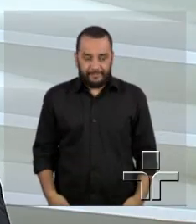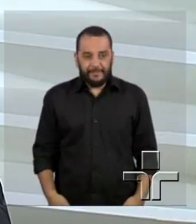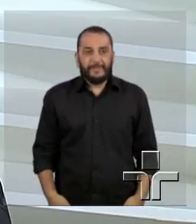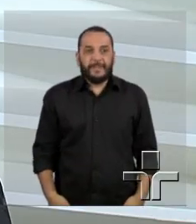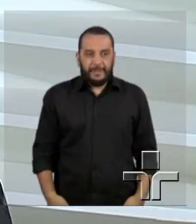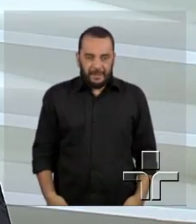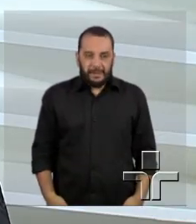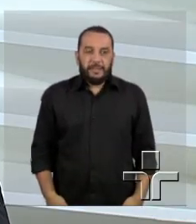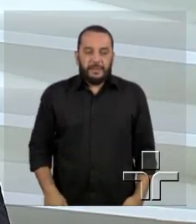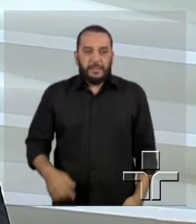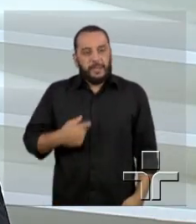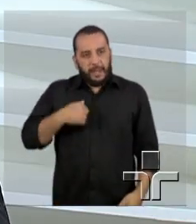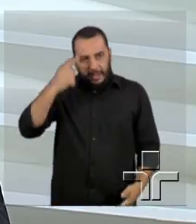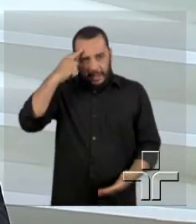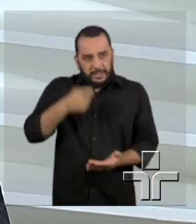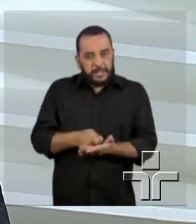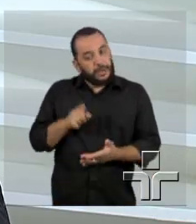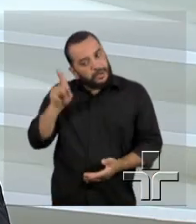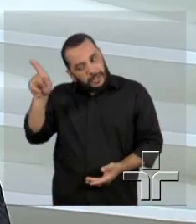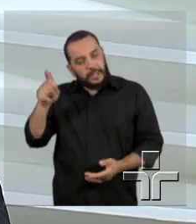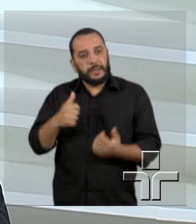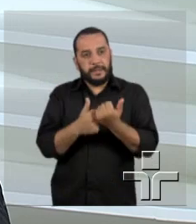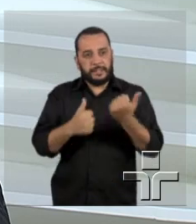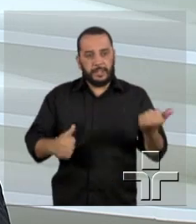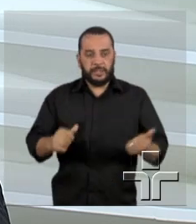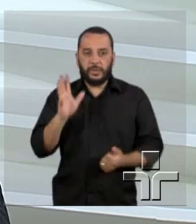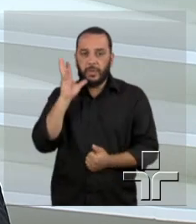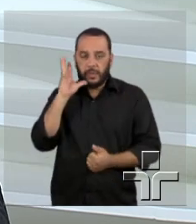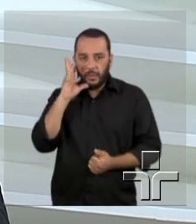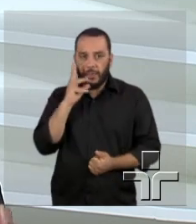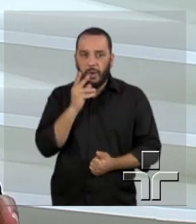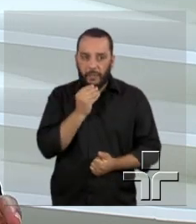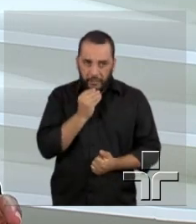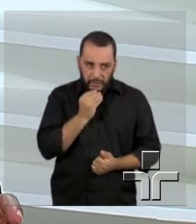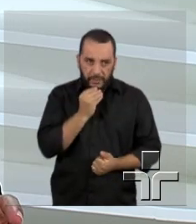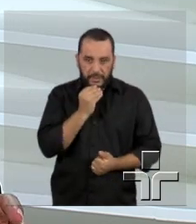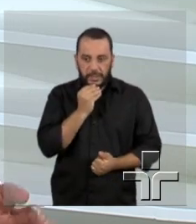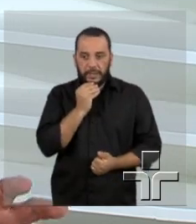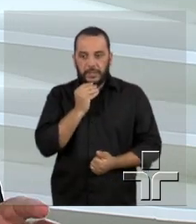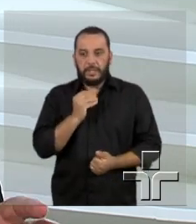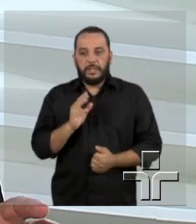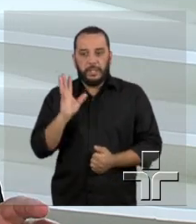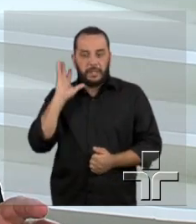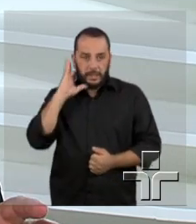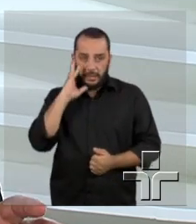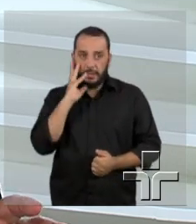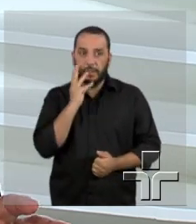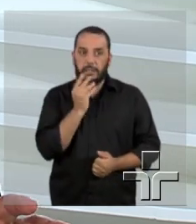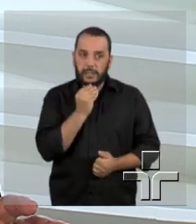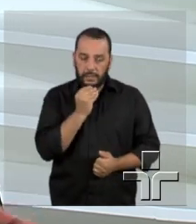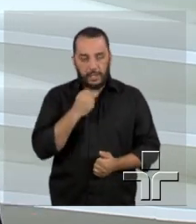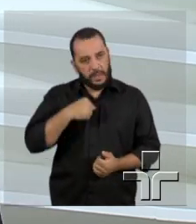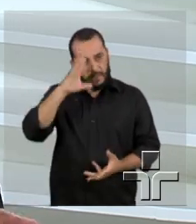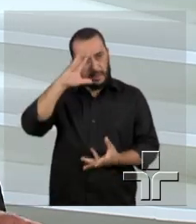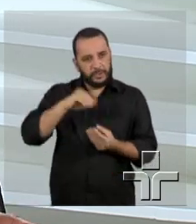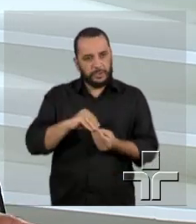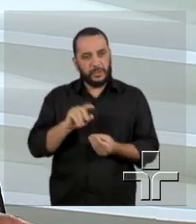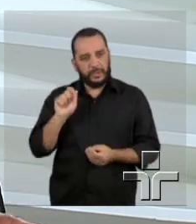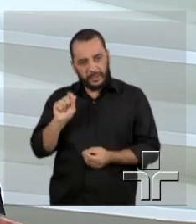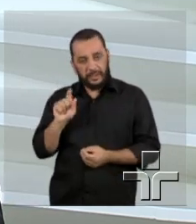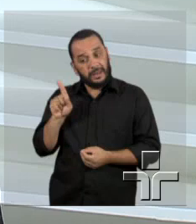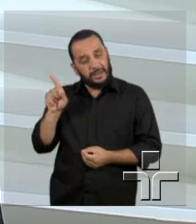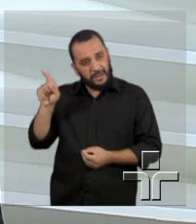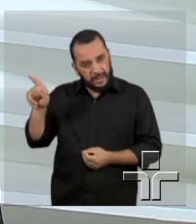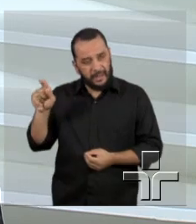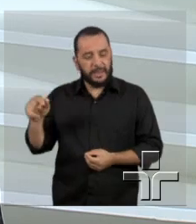da decisão do ministro Toffoli, eu entendi que, repito, ele não desfez nenhum